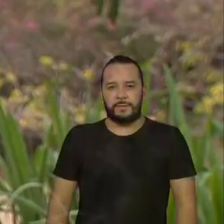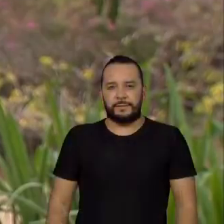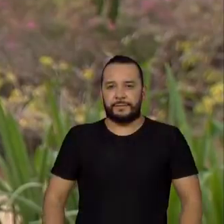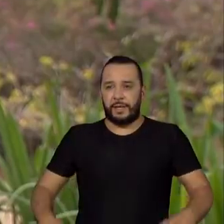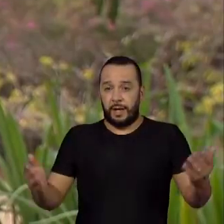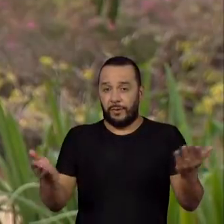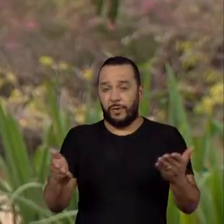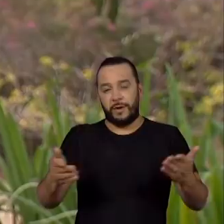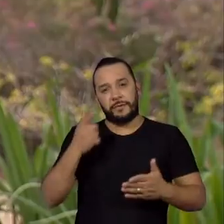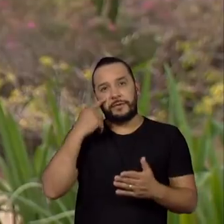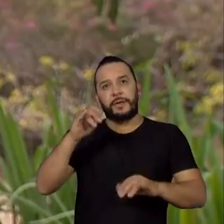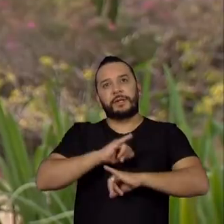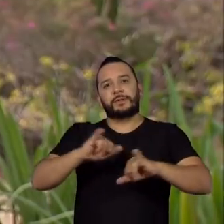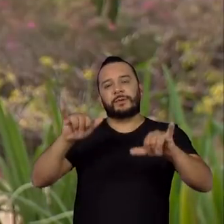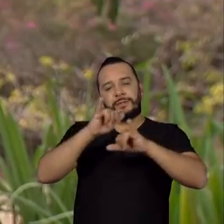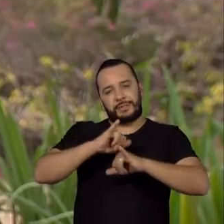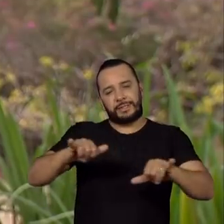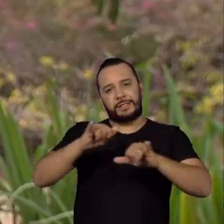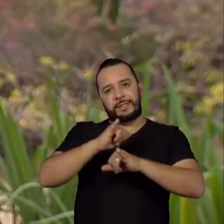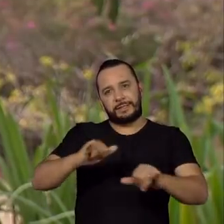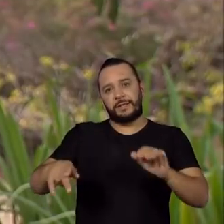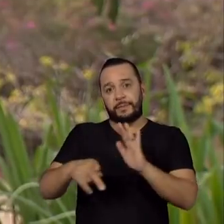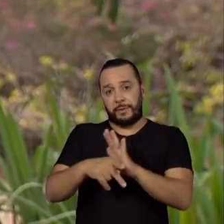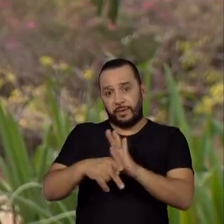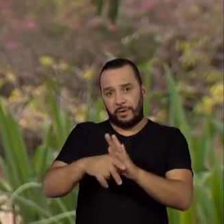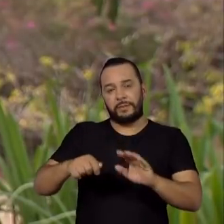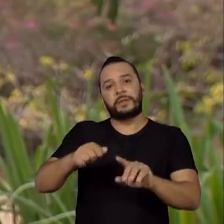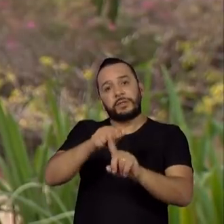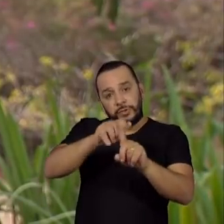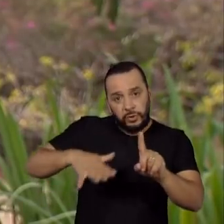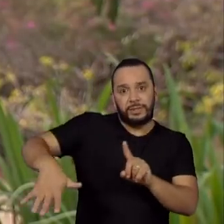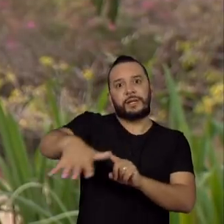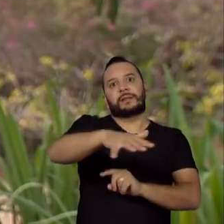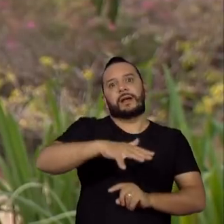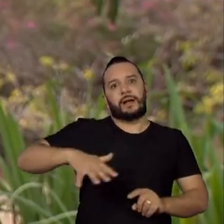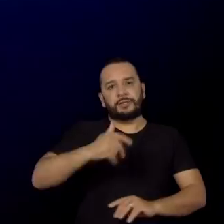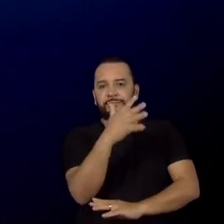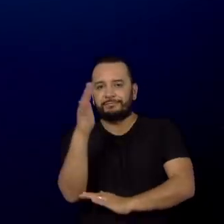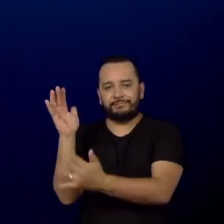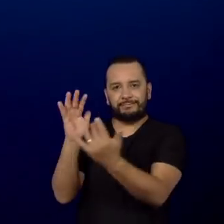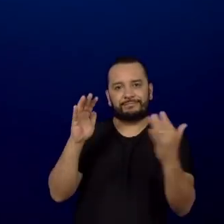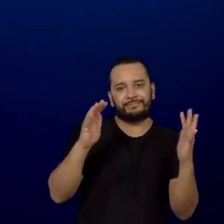Agora, vamos às notícias socioambientais que tiveram destaque na semana.